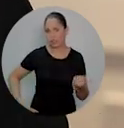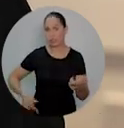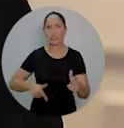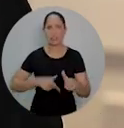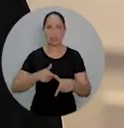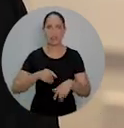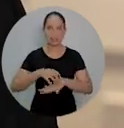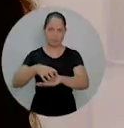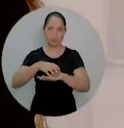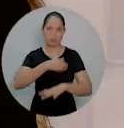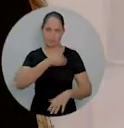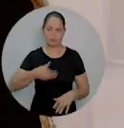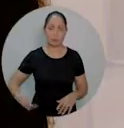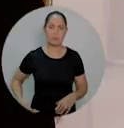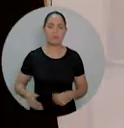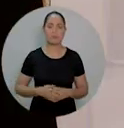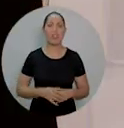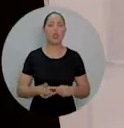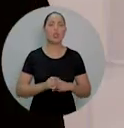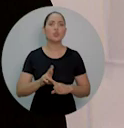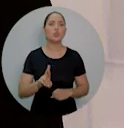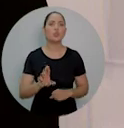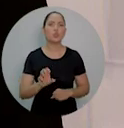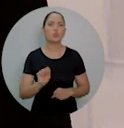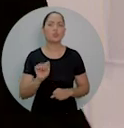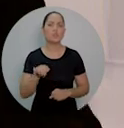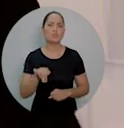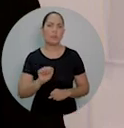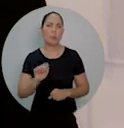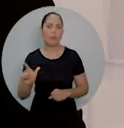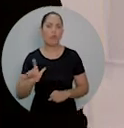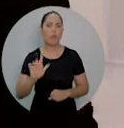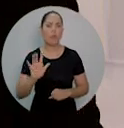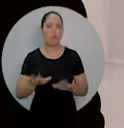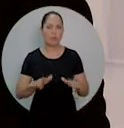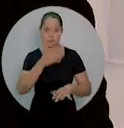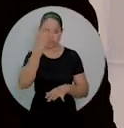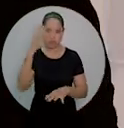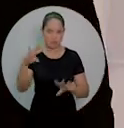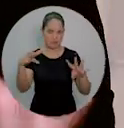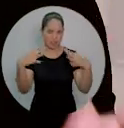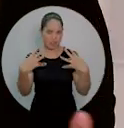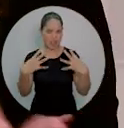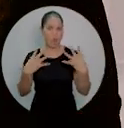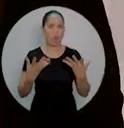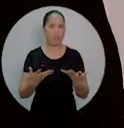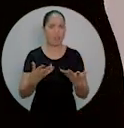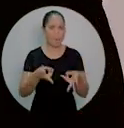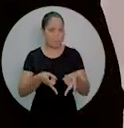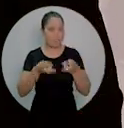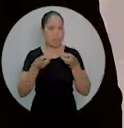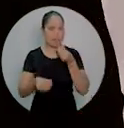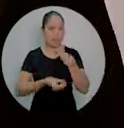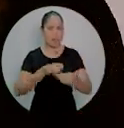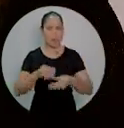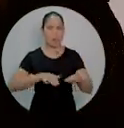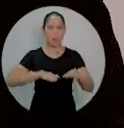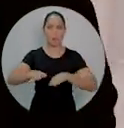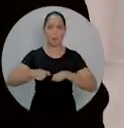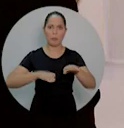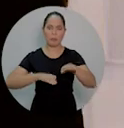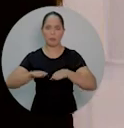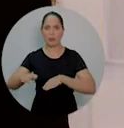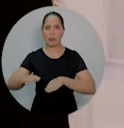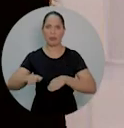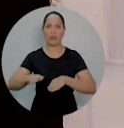que é o transporte público. Doutor Samuel, quem está assistindo a gente já percebeu como a mobilidade urbana influencia diretamente também no